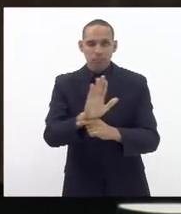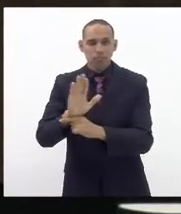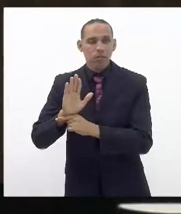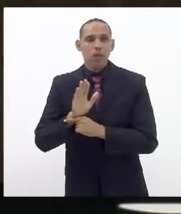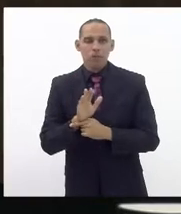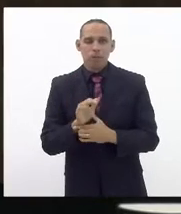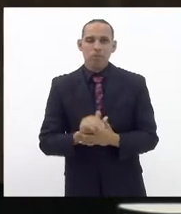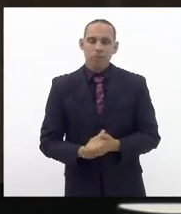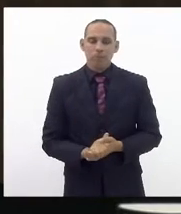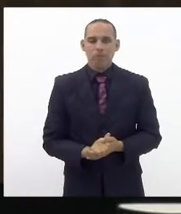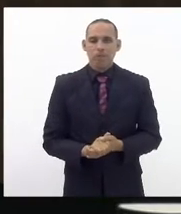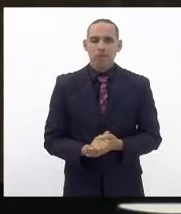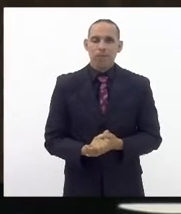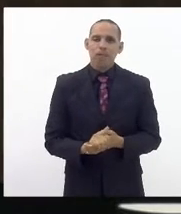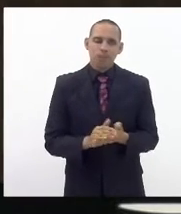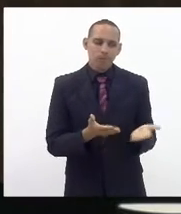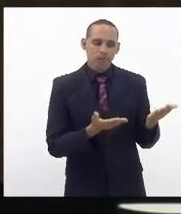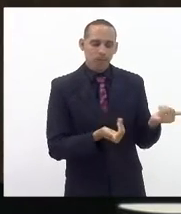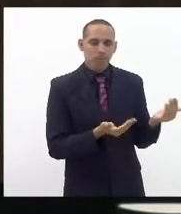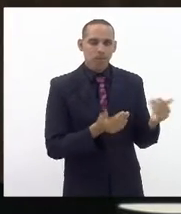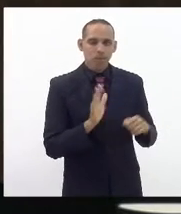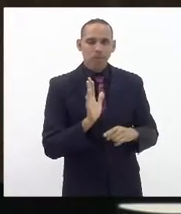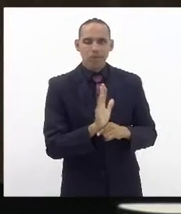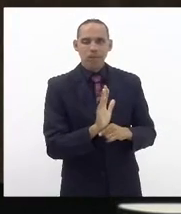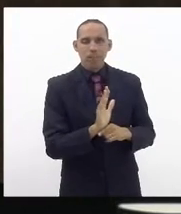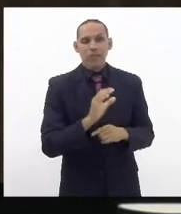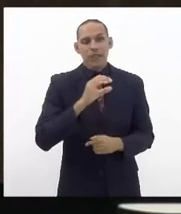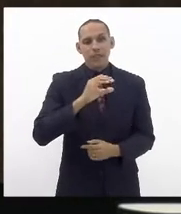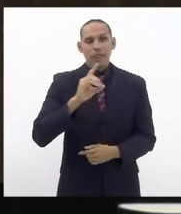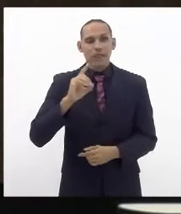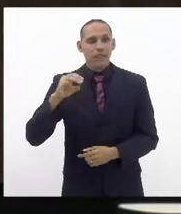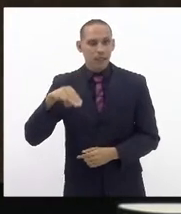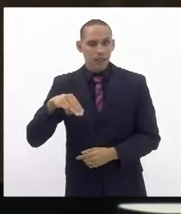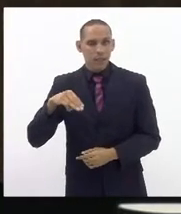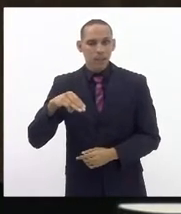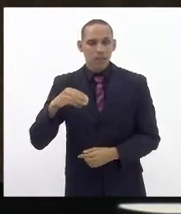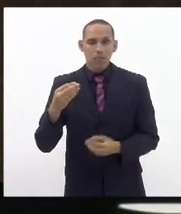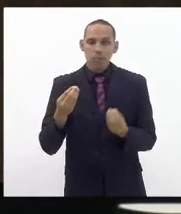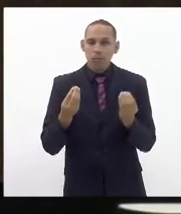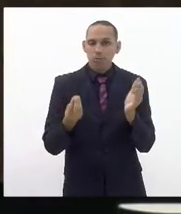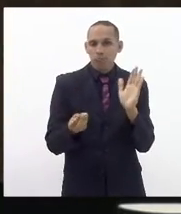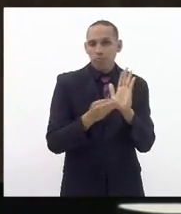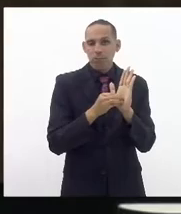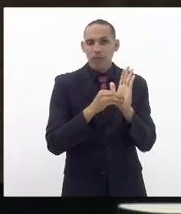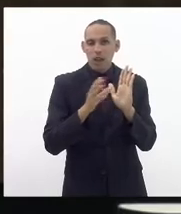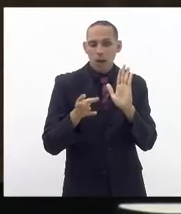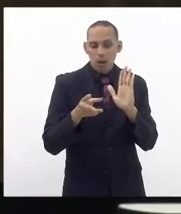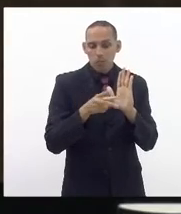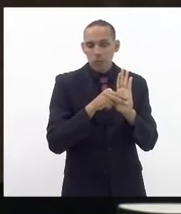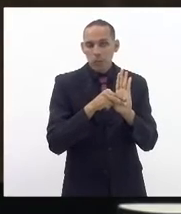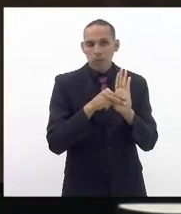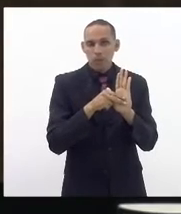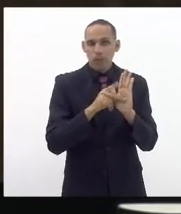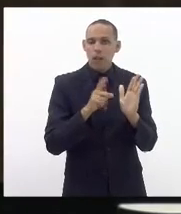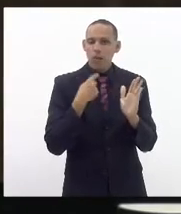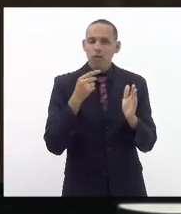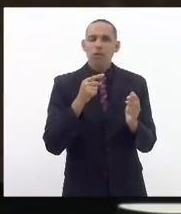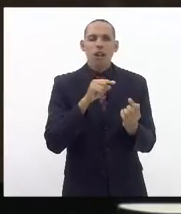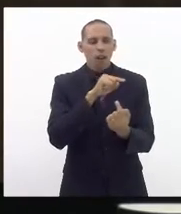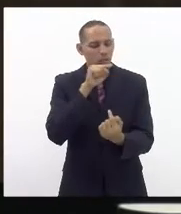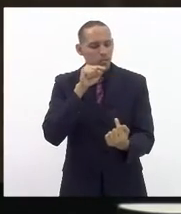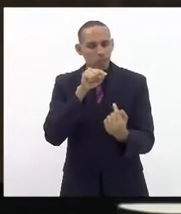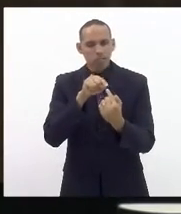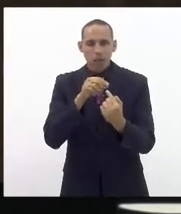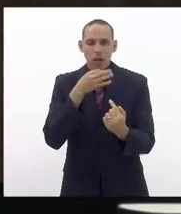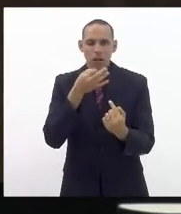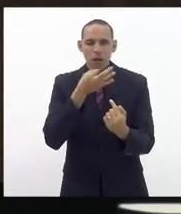espontânea dessa adolescente. A DDM botou uma emenda, e o nosso parecer é favorável